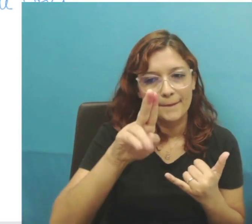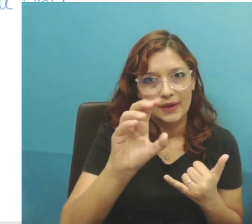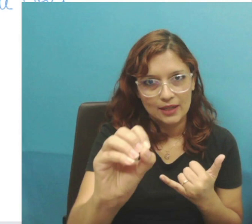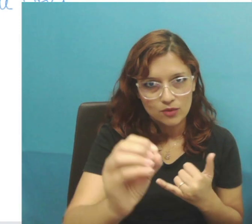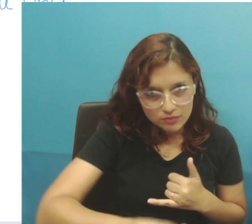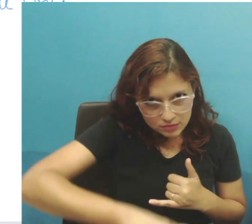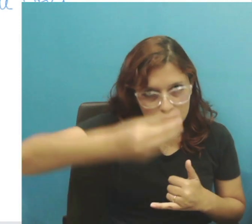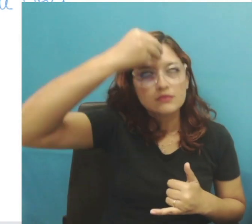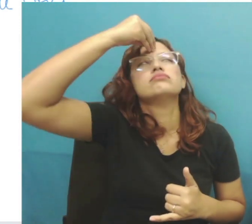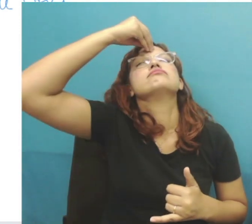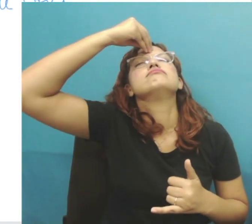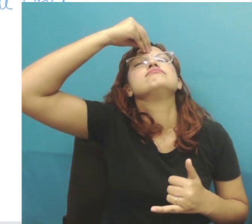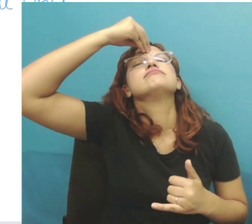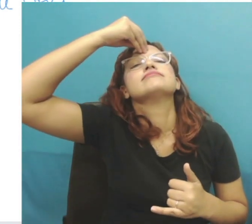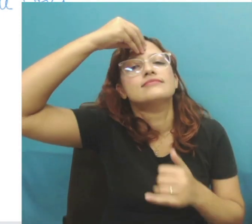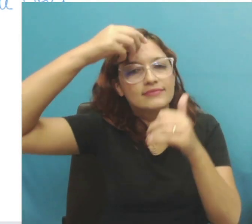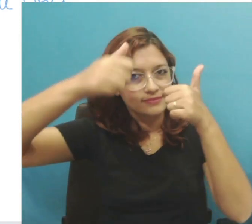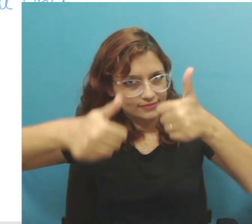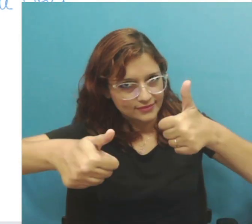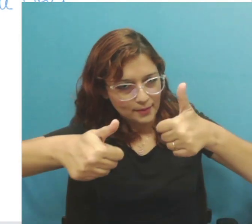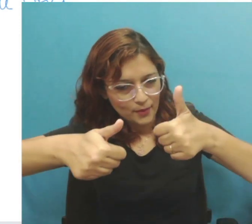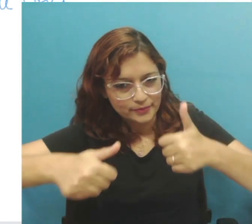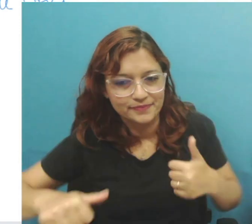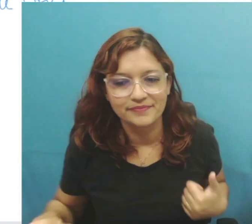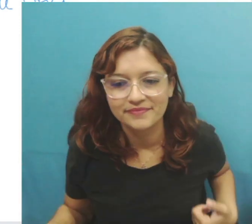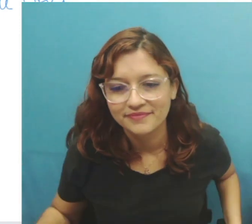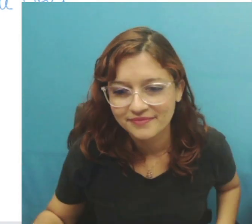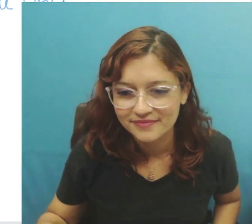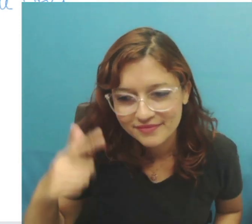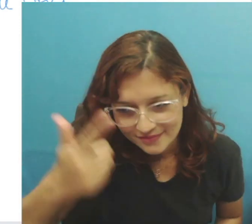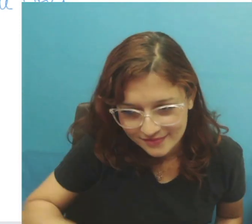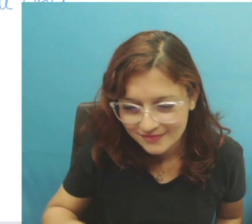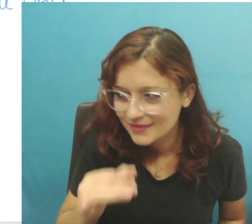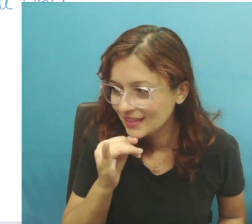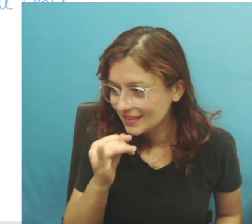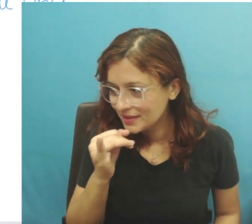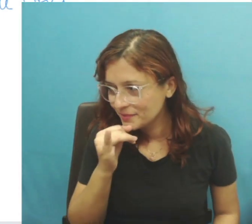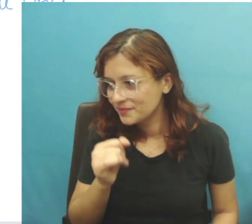é um pronome do caso oblíquo. Coloca isso no juízo.